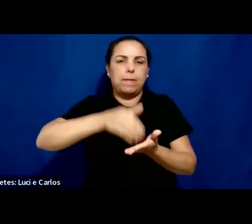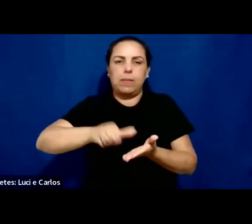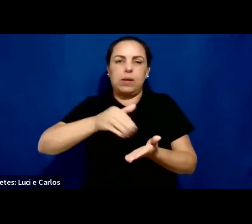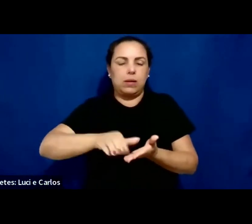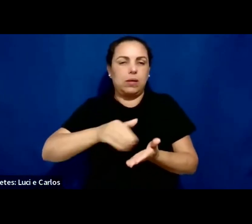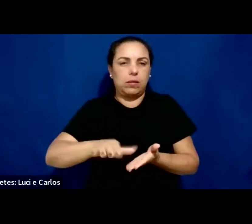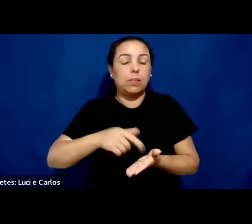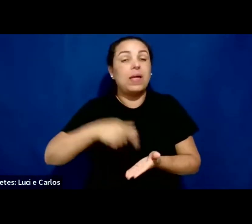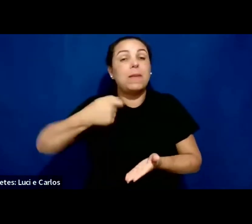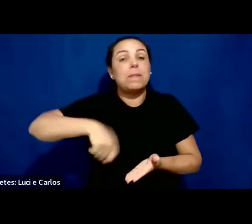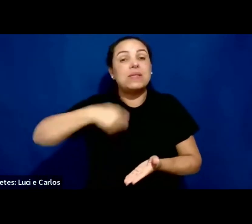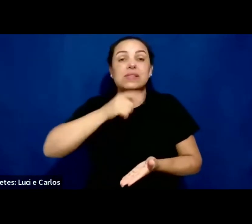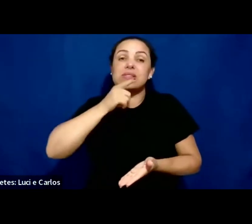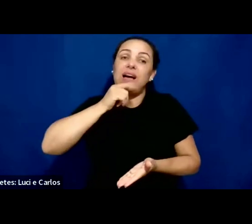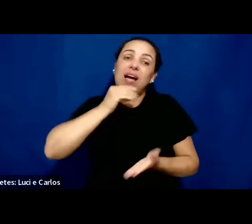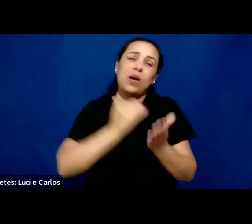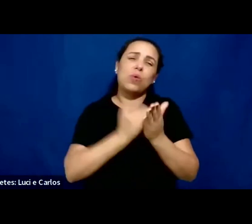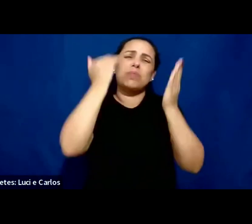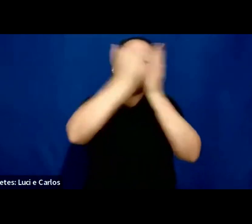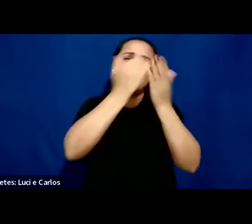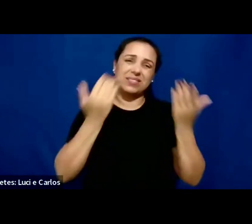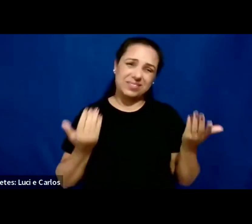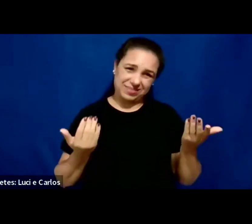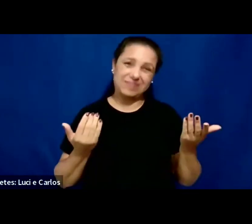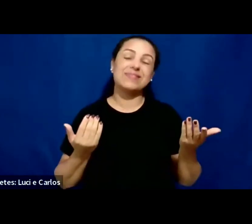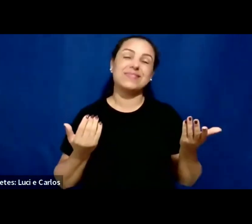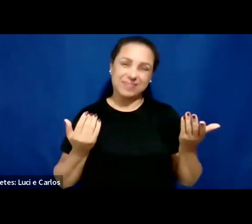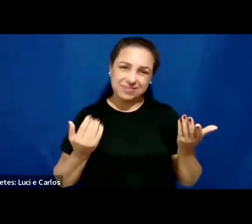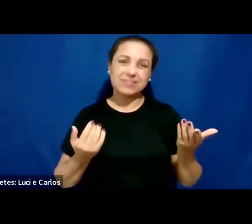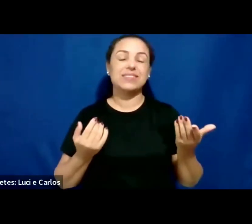mais água. Então, o nosso cólon,